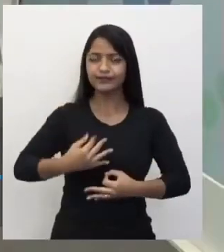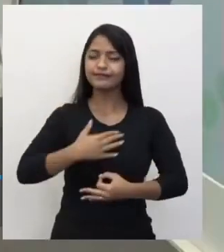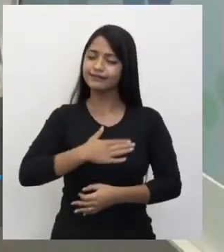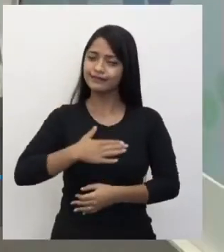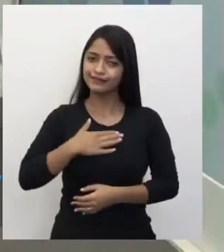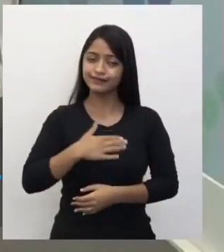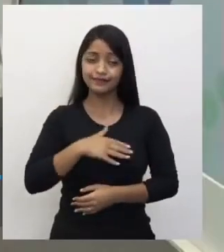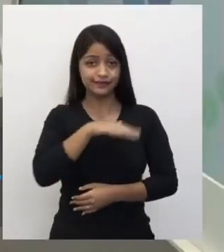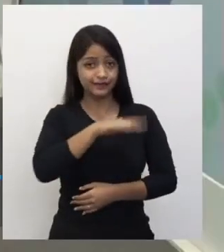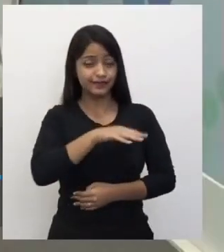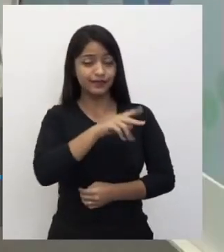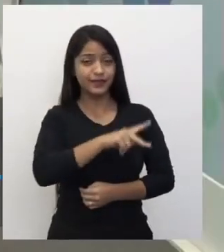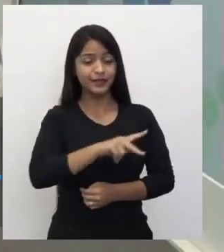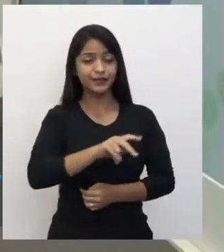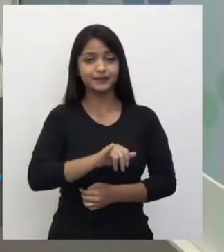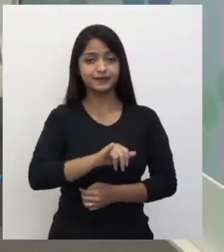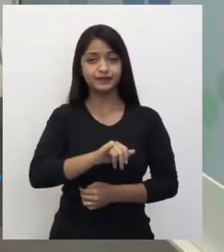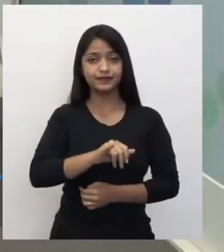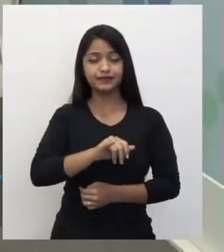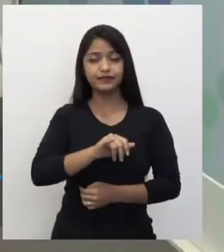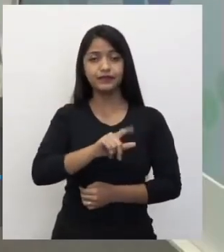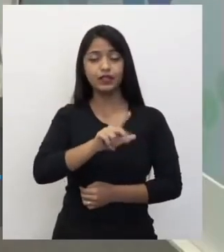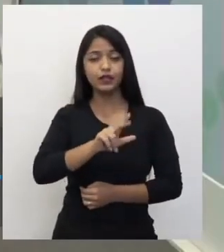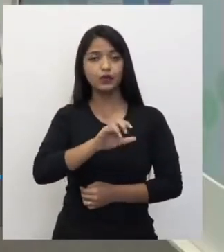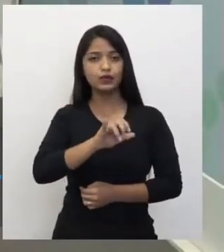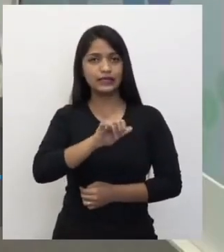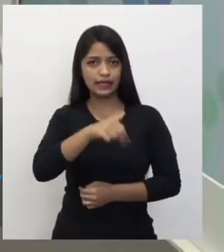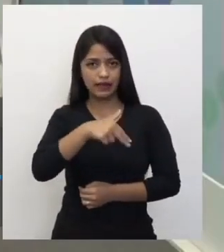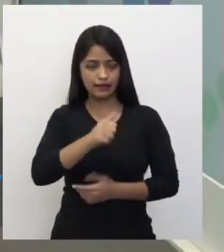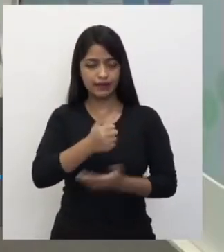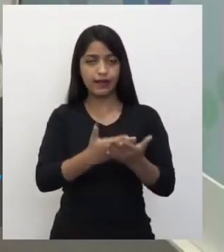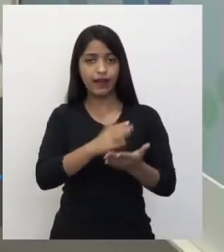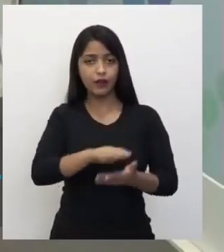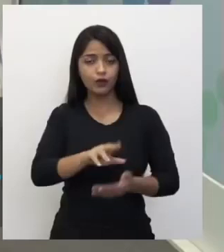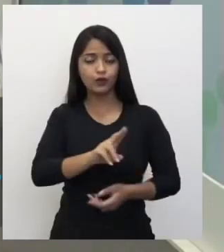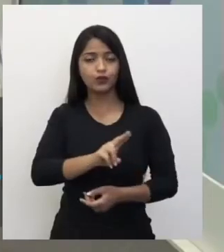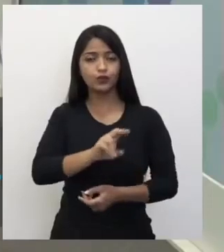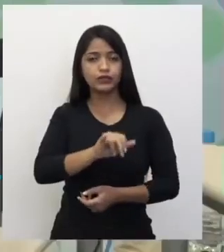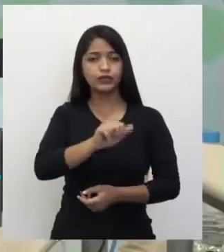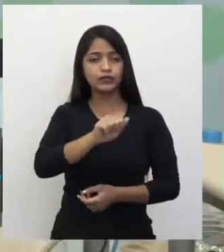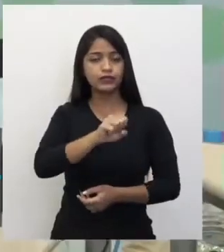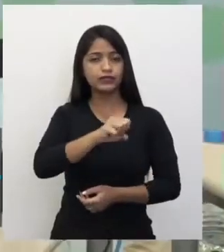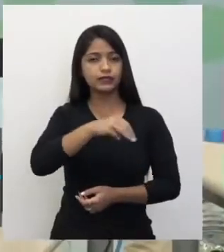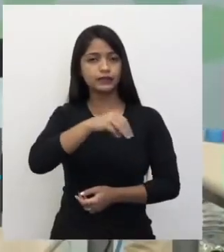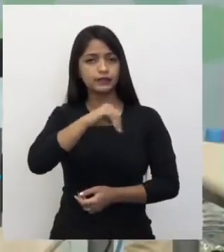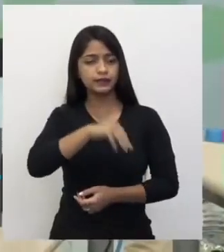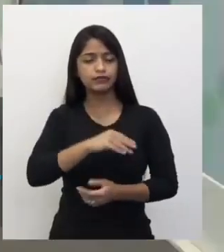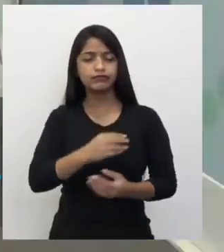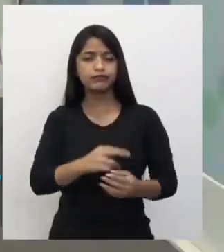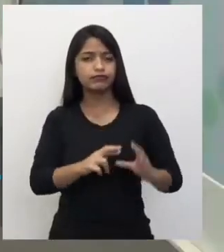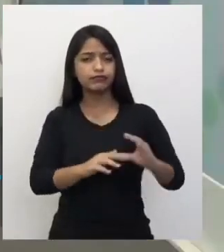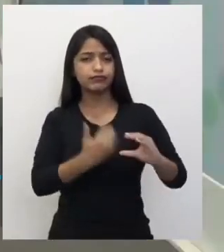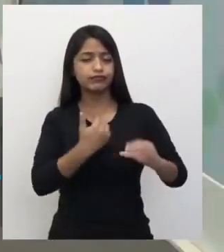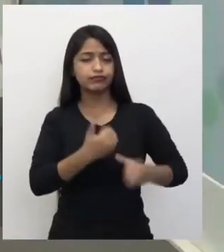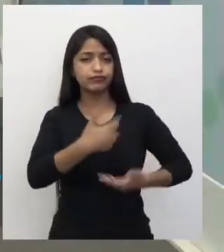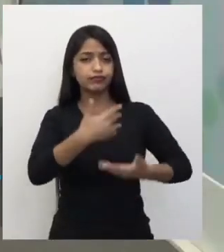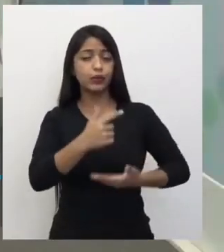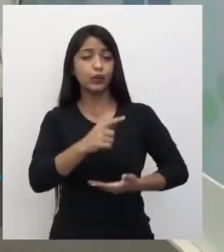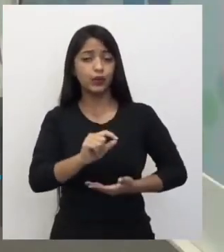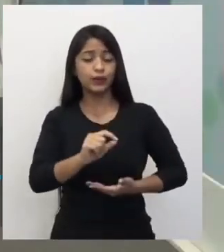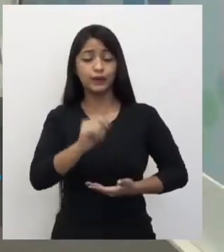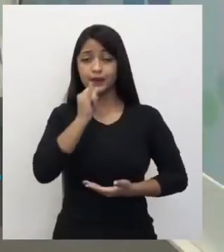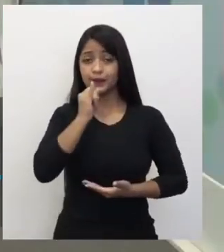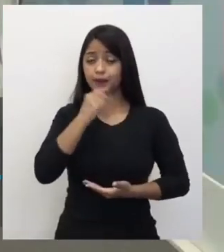Deixa eu colocar, a Yasmin da Pro Luciana colocou, poderia distorcer o fato da notícia. Isso, então, poderia